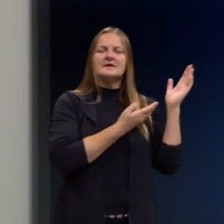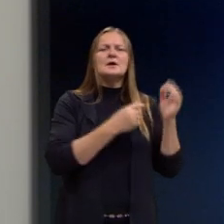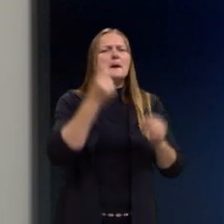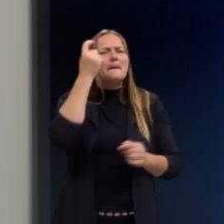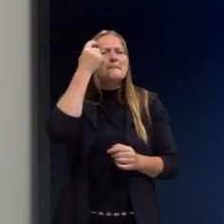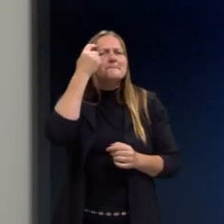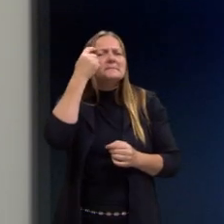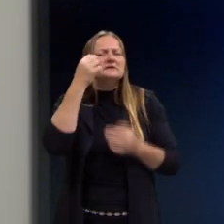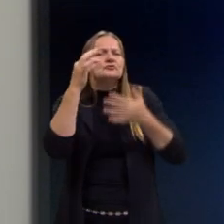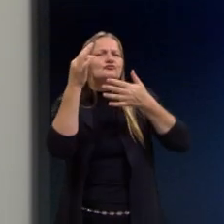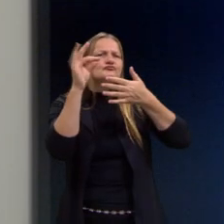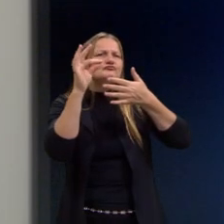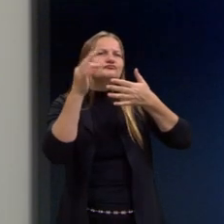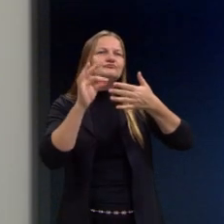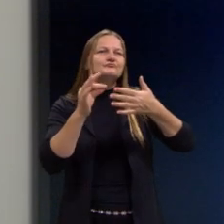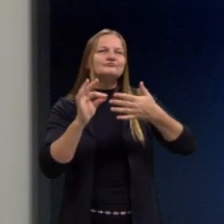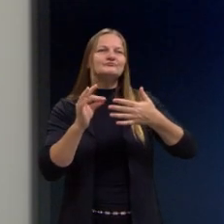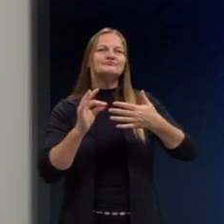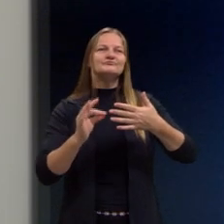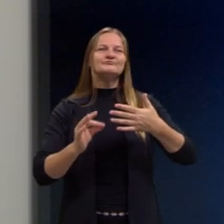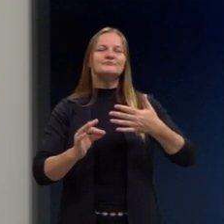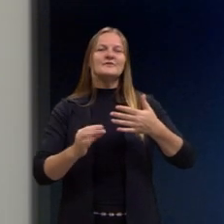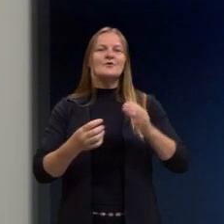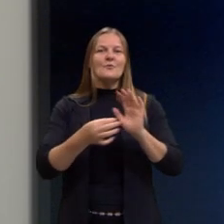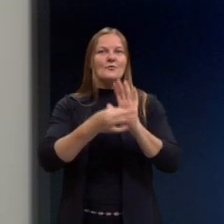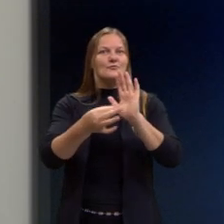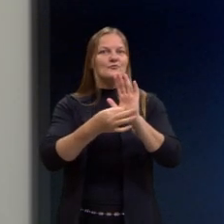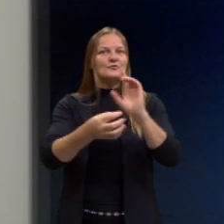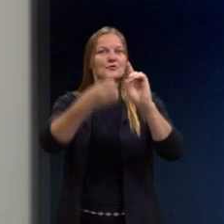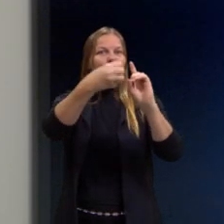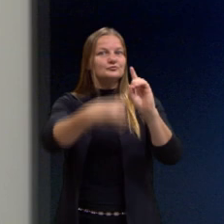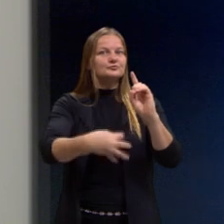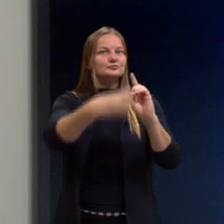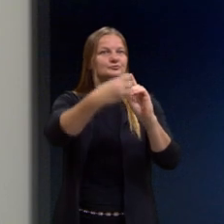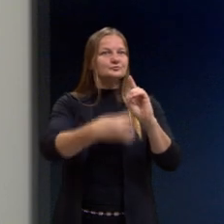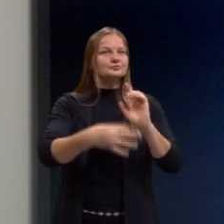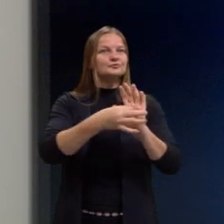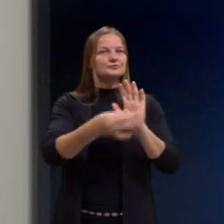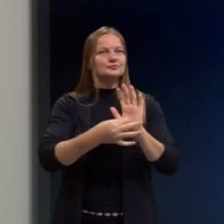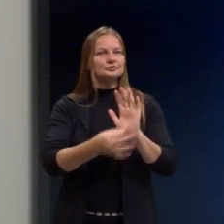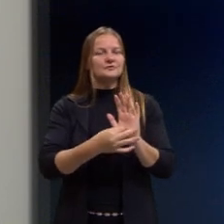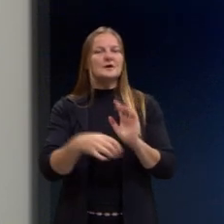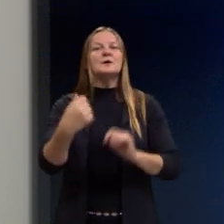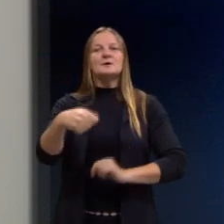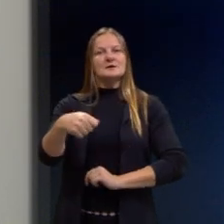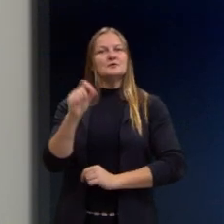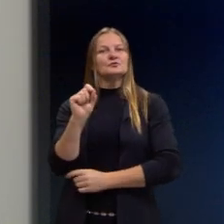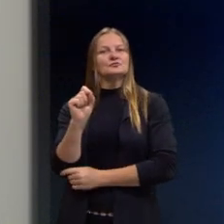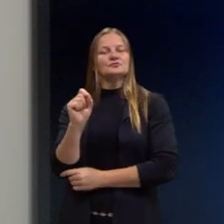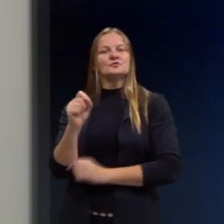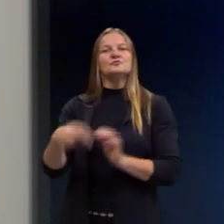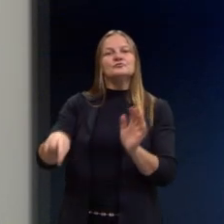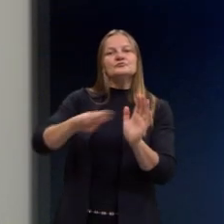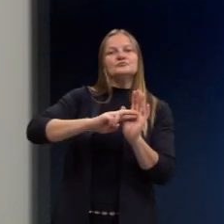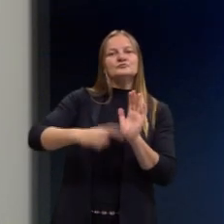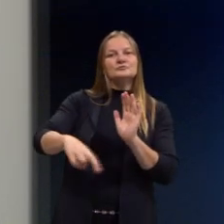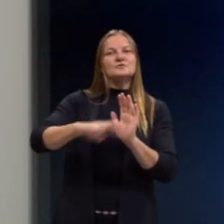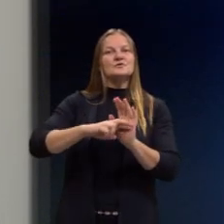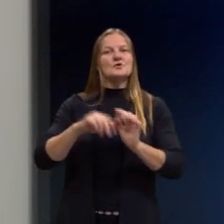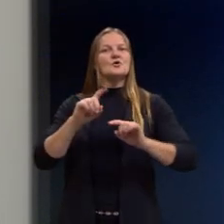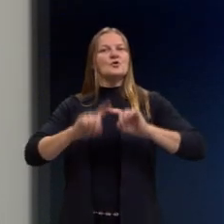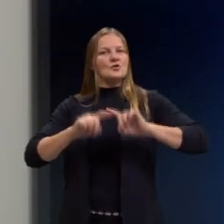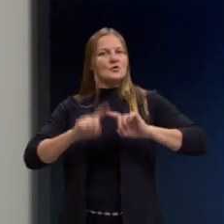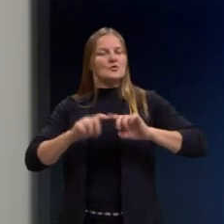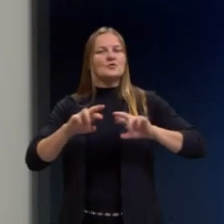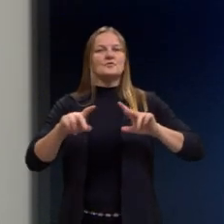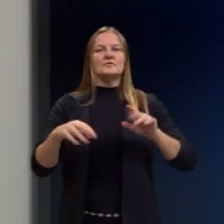no detalhezinho né para concluir o texto dissertativo argumentativo que é esse texto de redação é necessário que eu retomo e alguns elementos